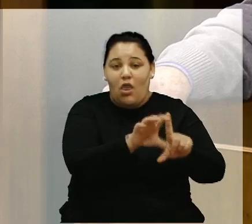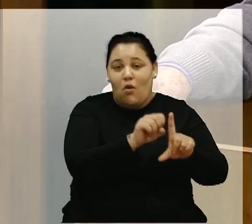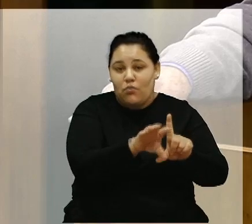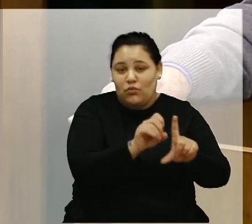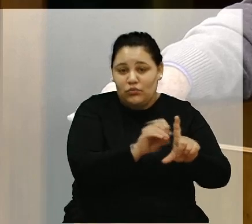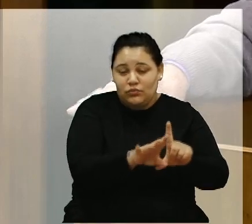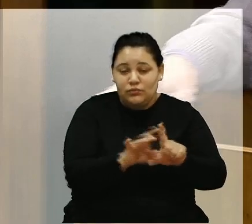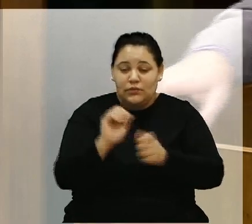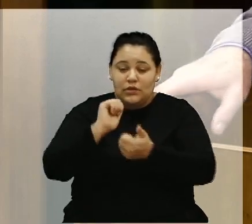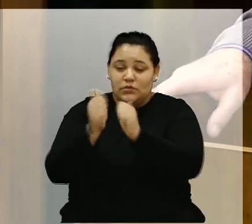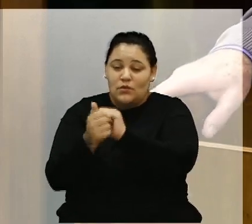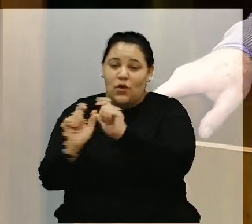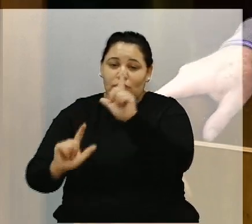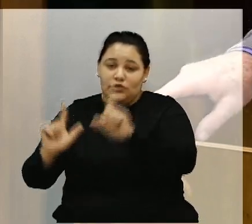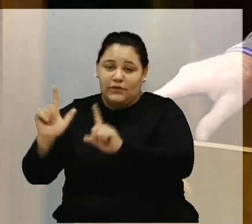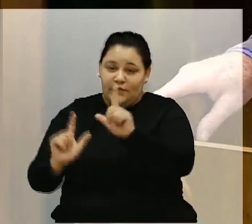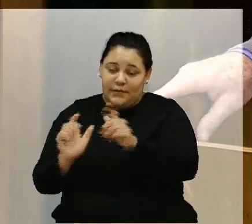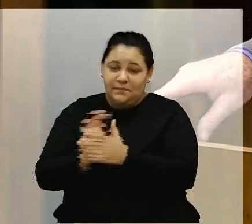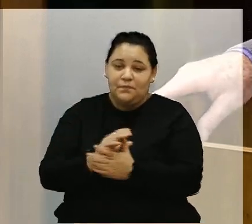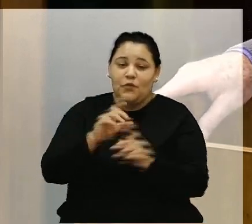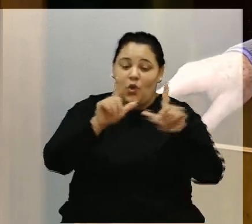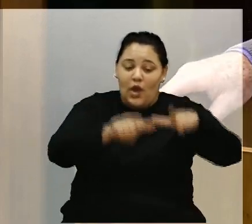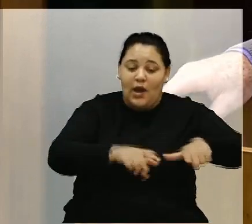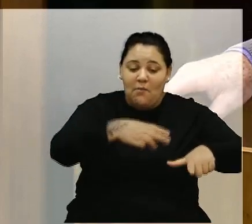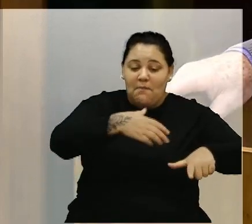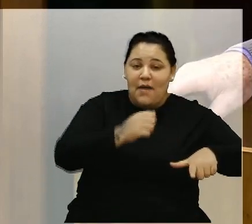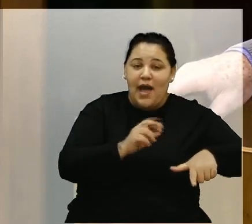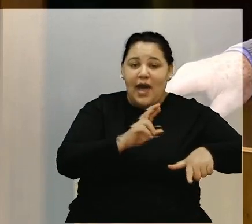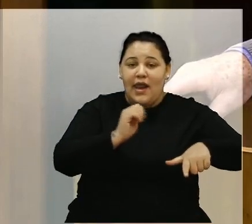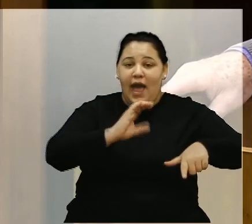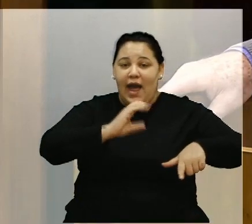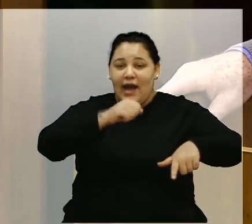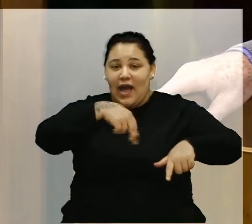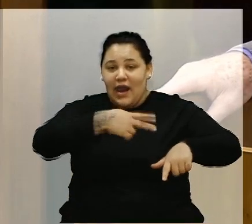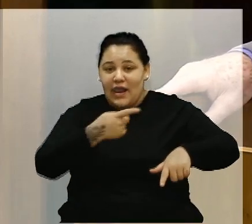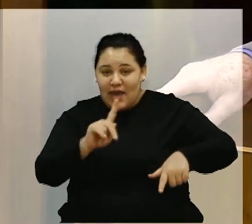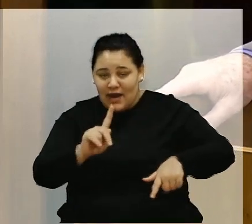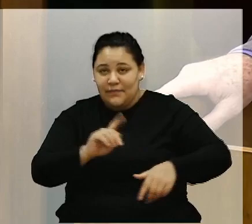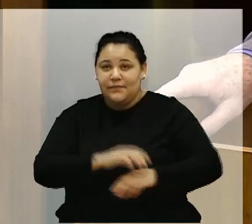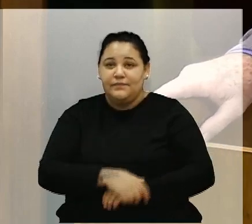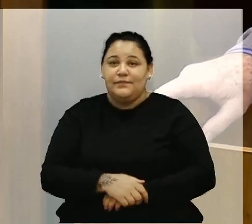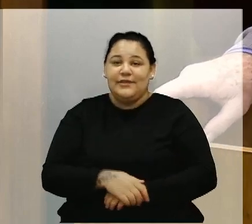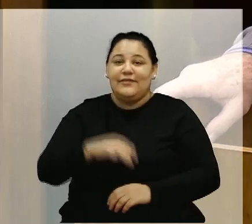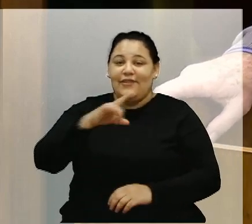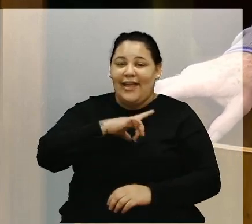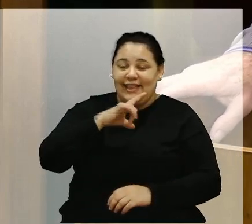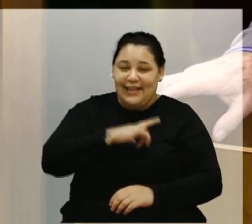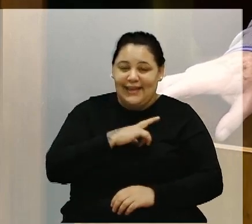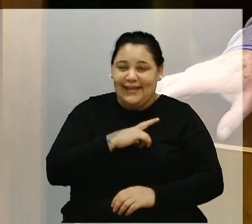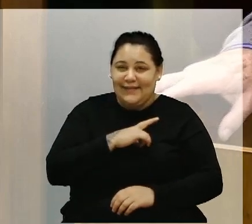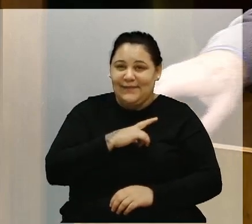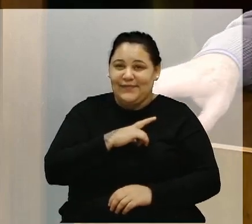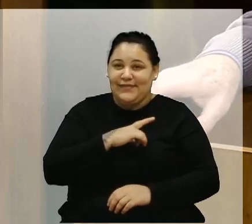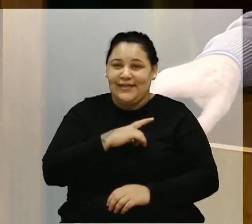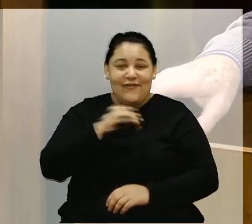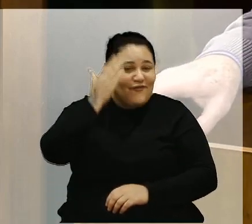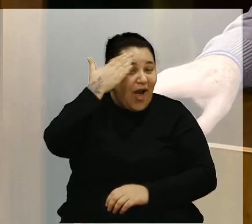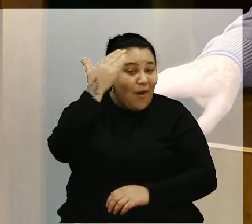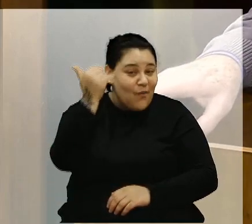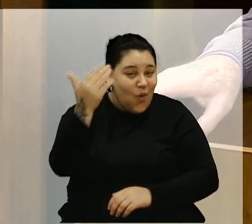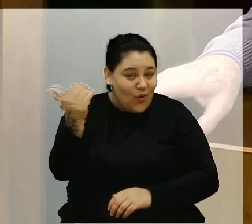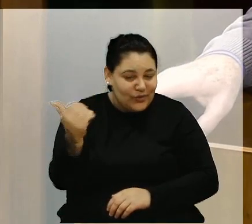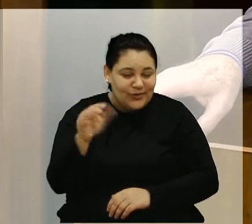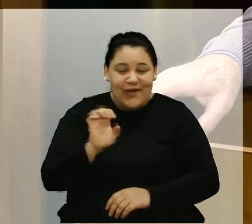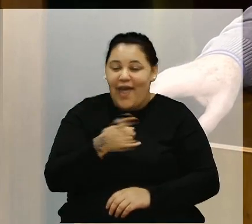TV, no Maracanã, às 16 horas, com artistas, com